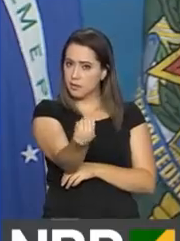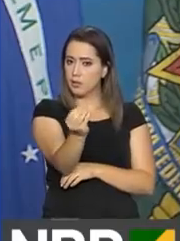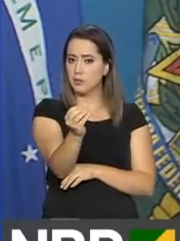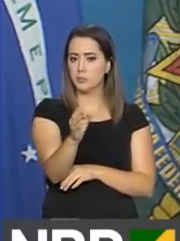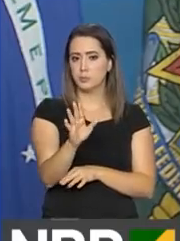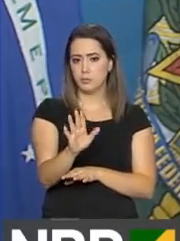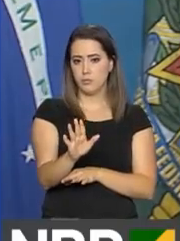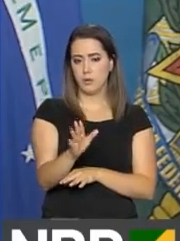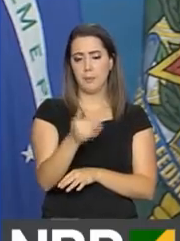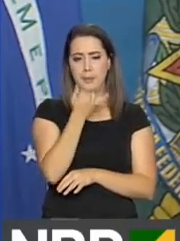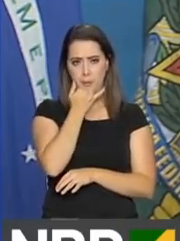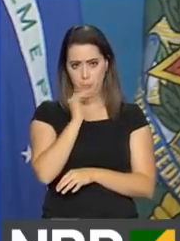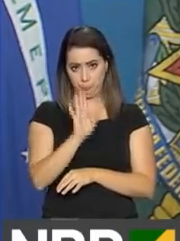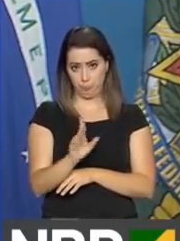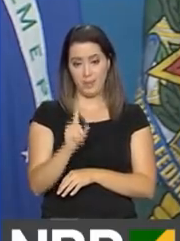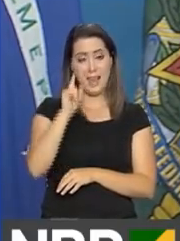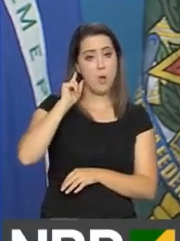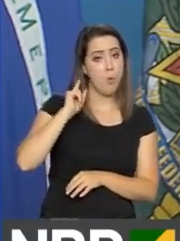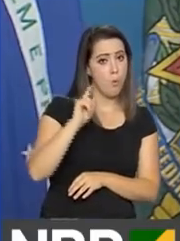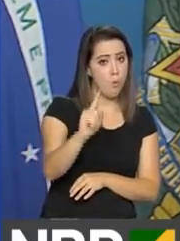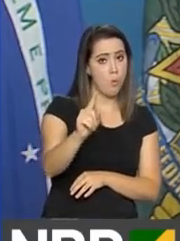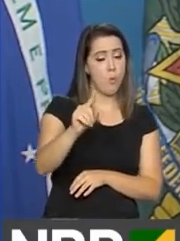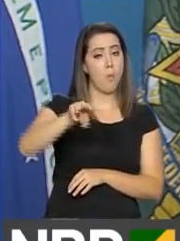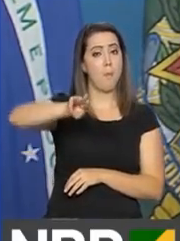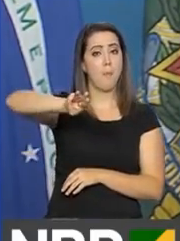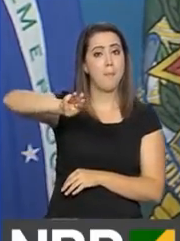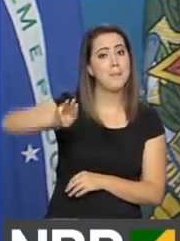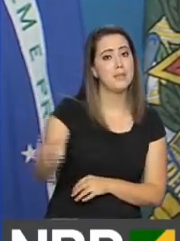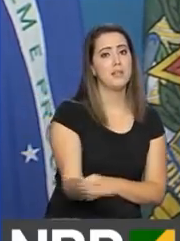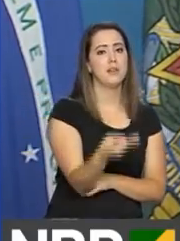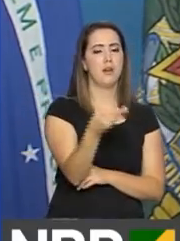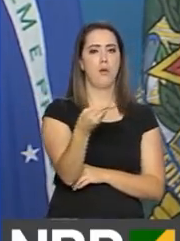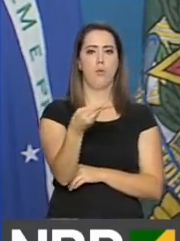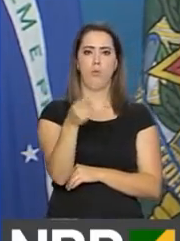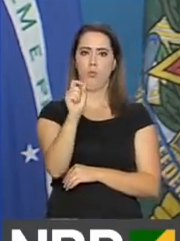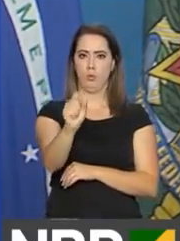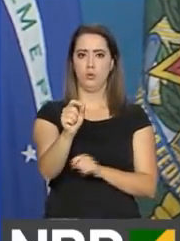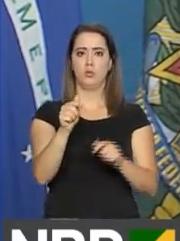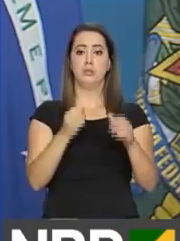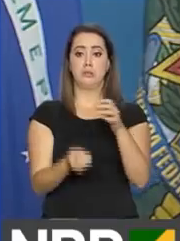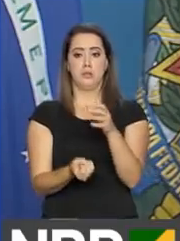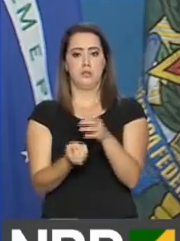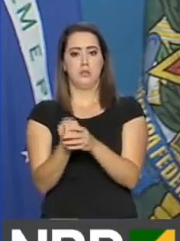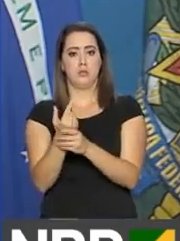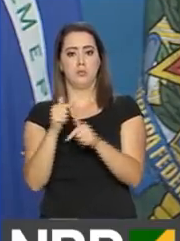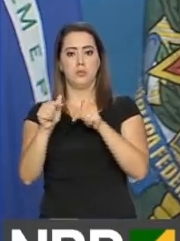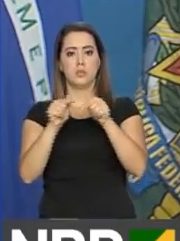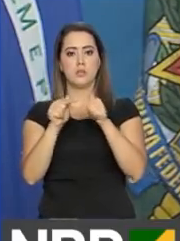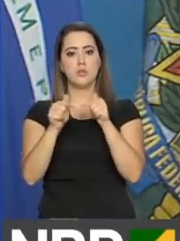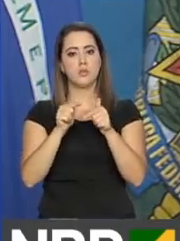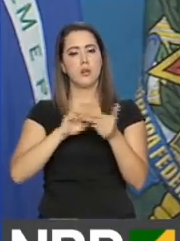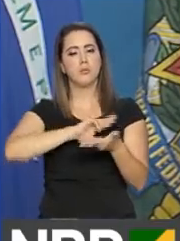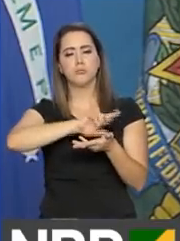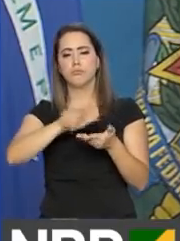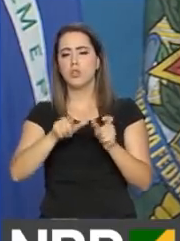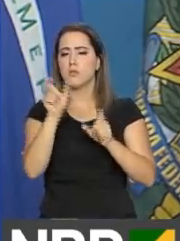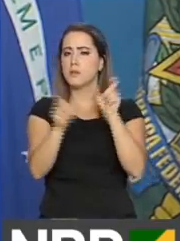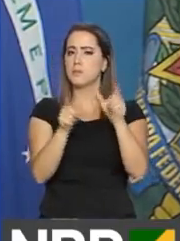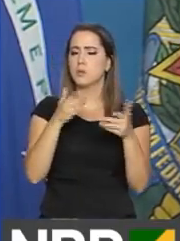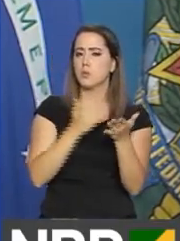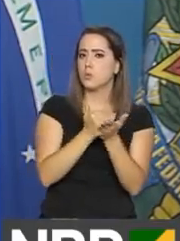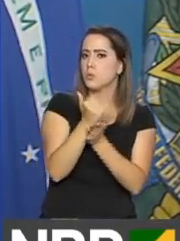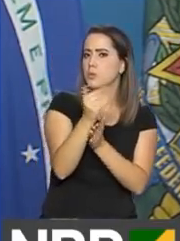milhão e cento e sessenta mil postos de trabalho foram recuperados e nisso